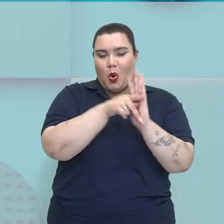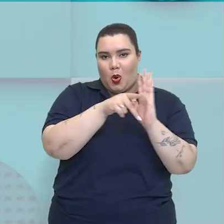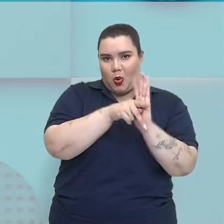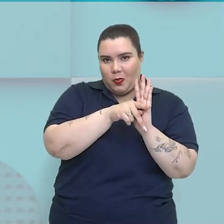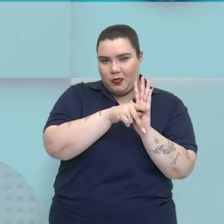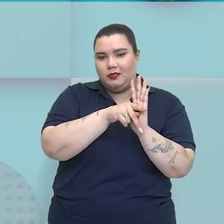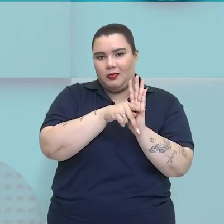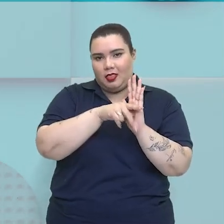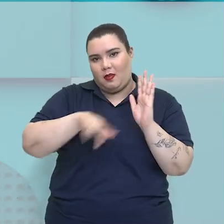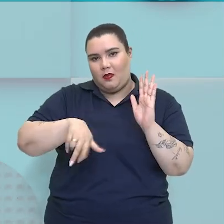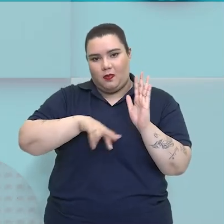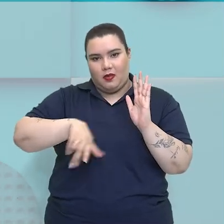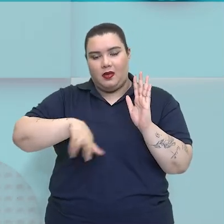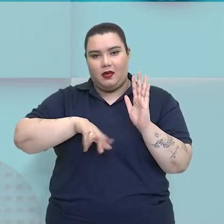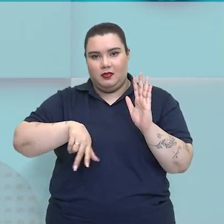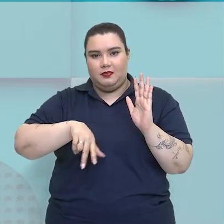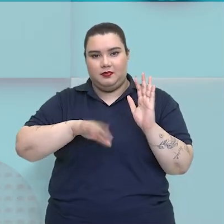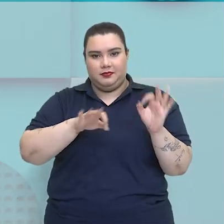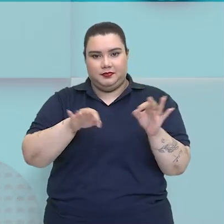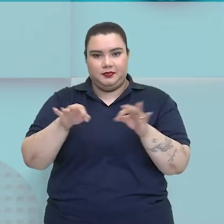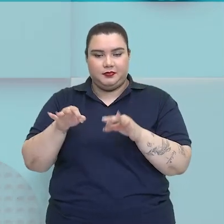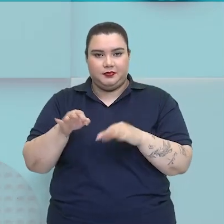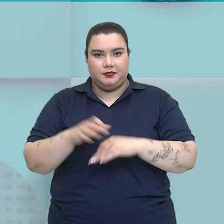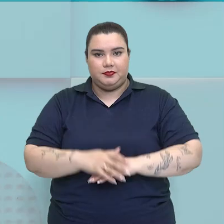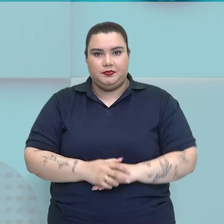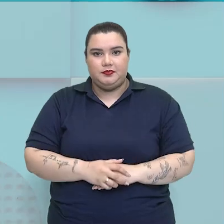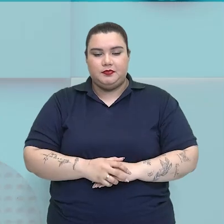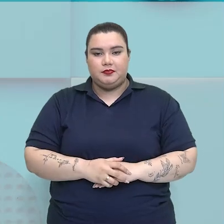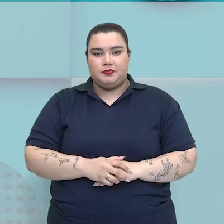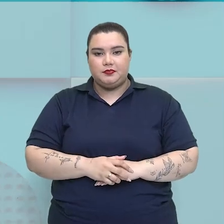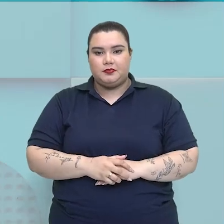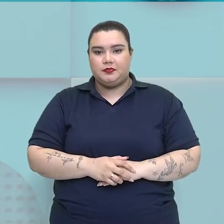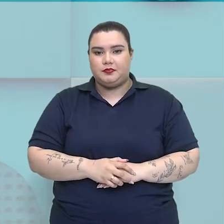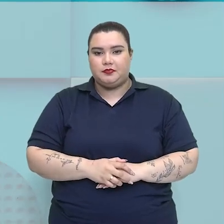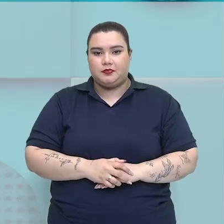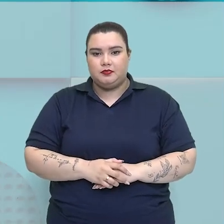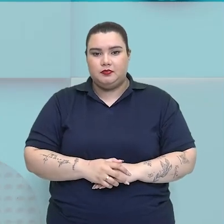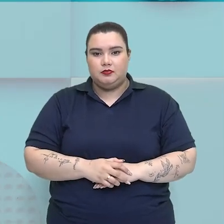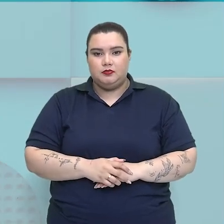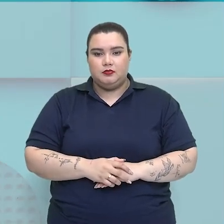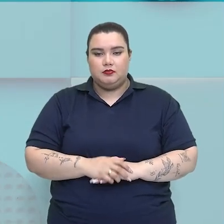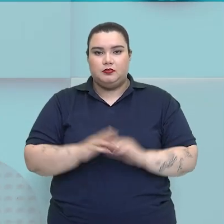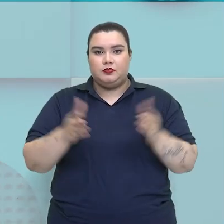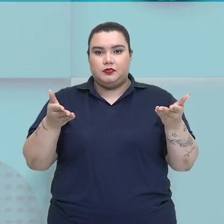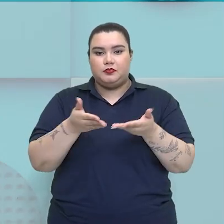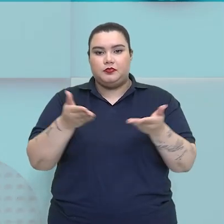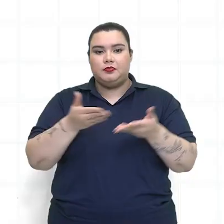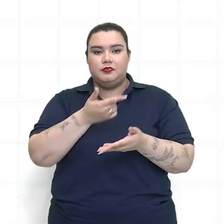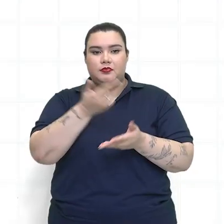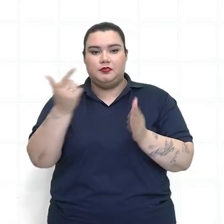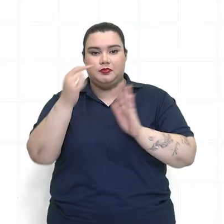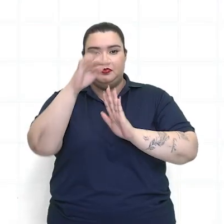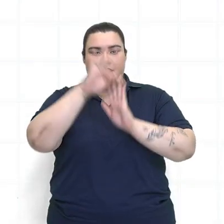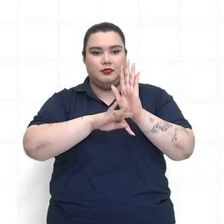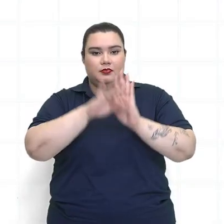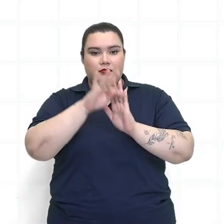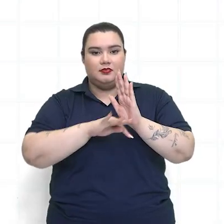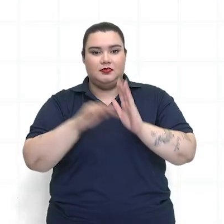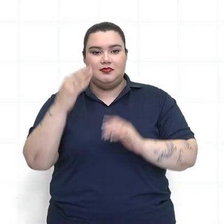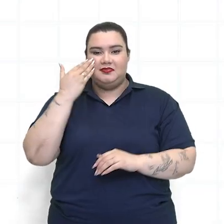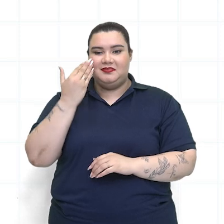o sentido daquela palavra que nós chamamos no sentido denotativo. Vamos verificar outro texto.